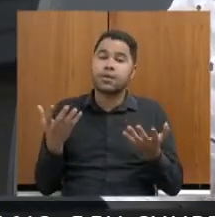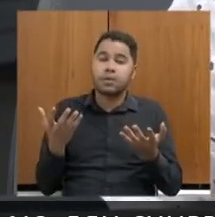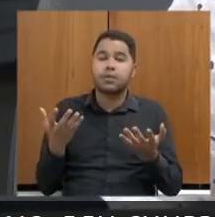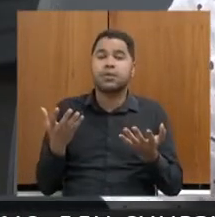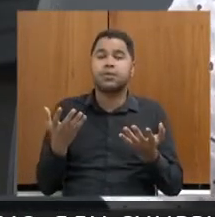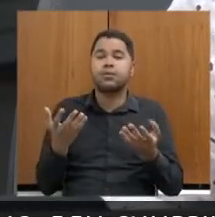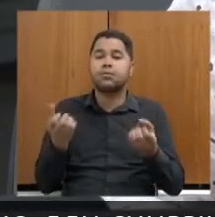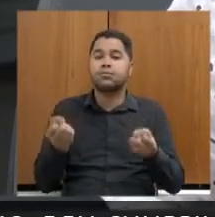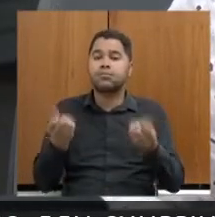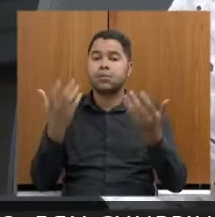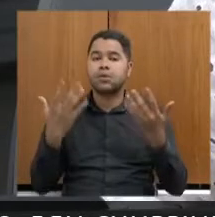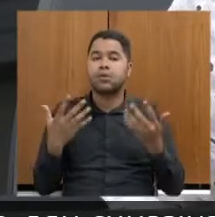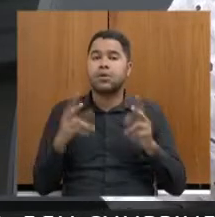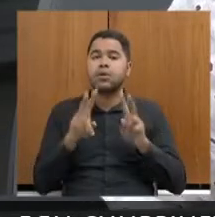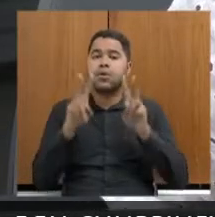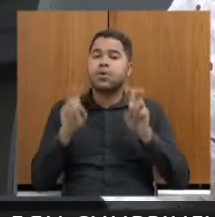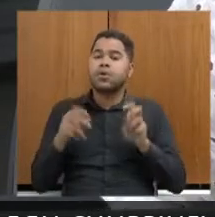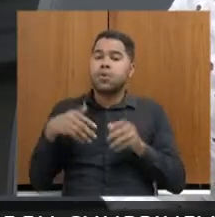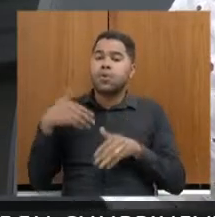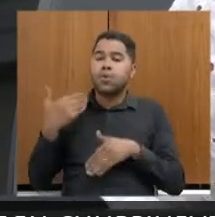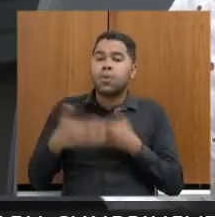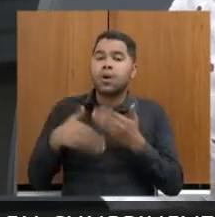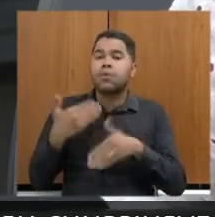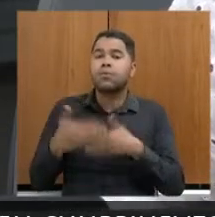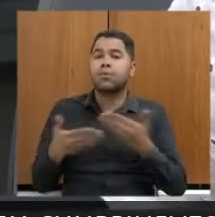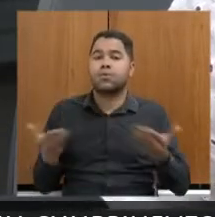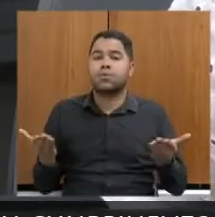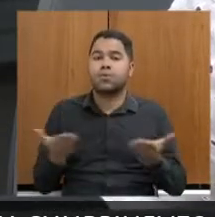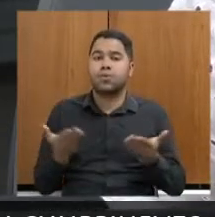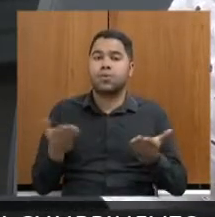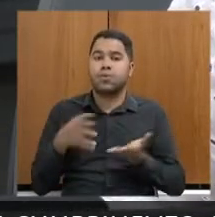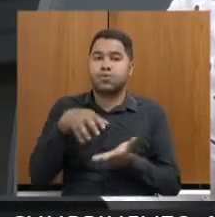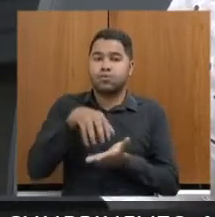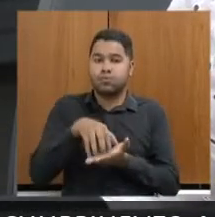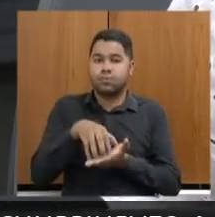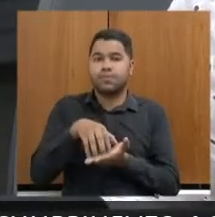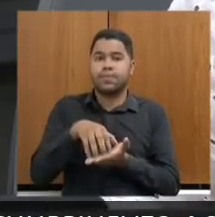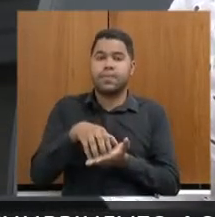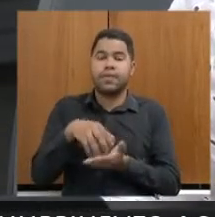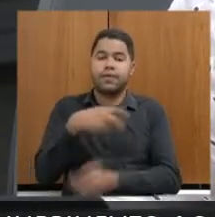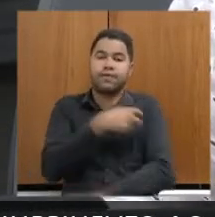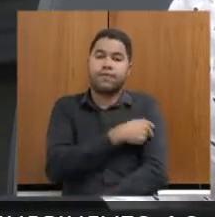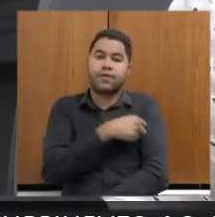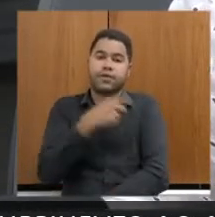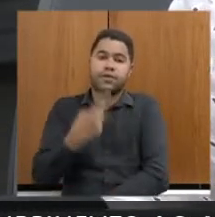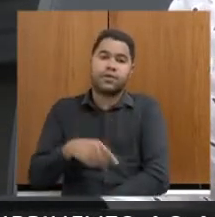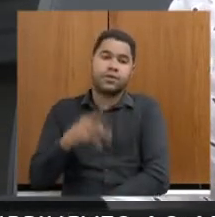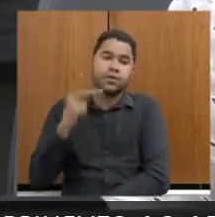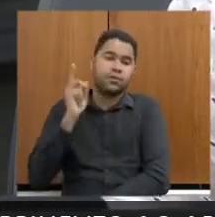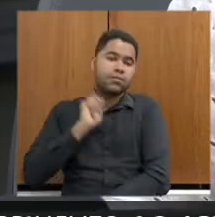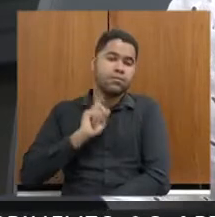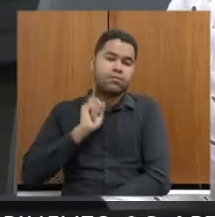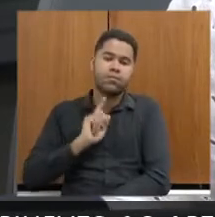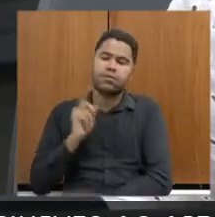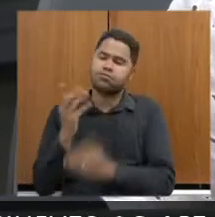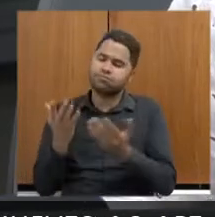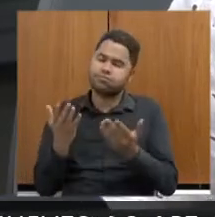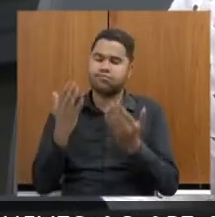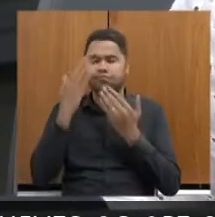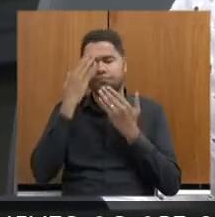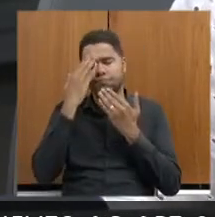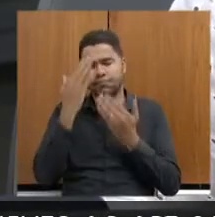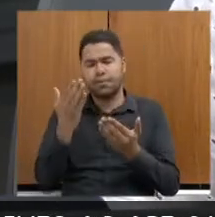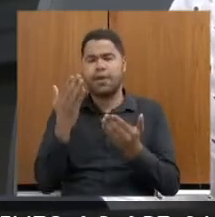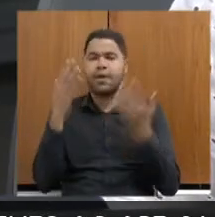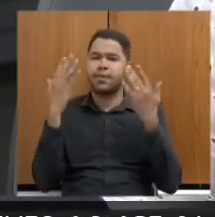queria saber filme falasse a respeito do avanço que tá tendo hoje na central de vacina Minas Gerais tudo bem mas é isso Parabéns secretário Parabéns